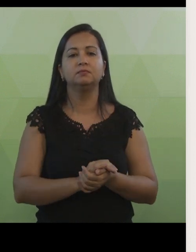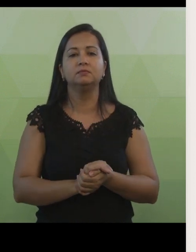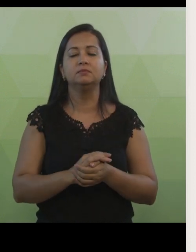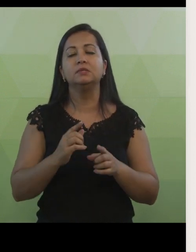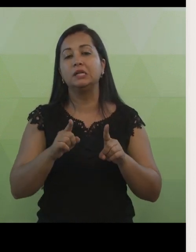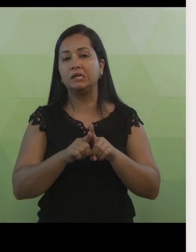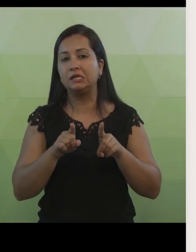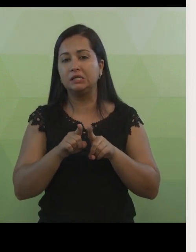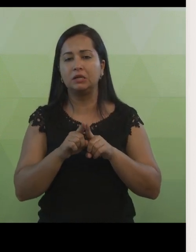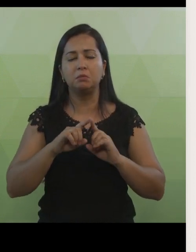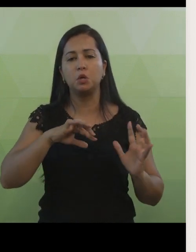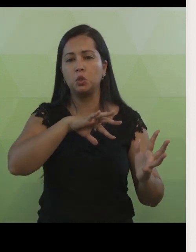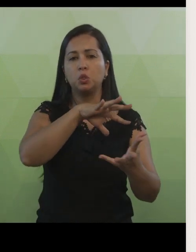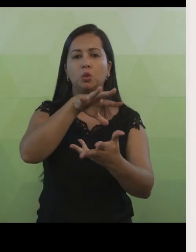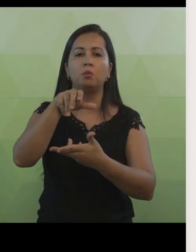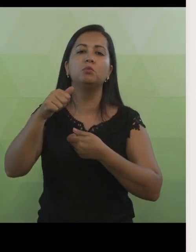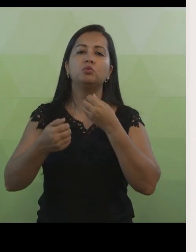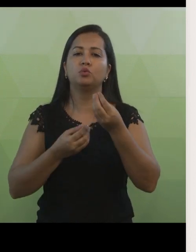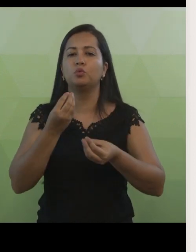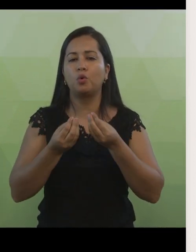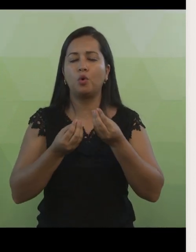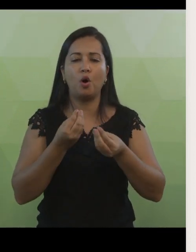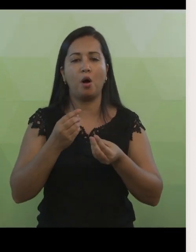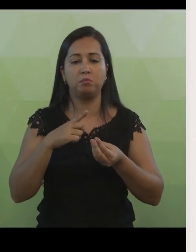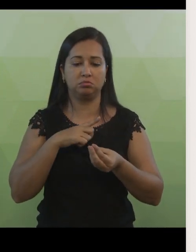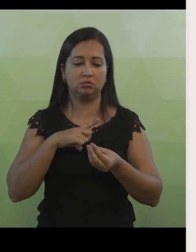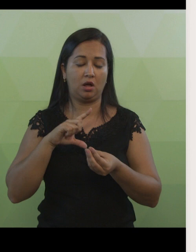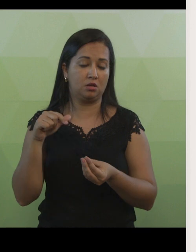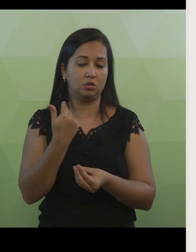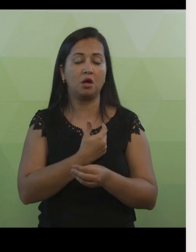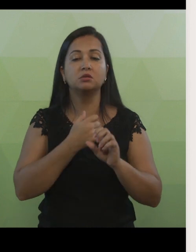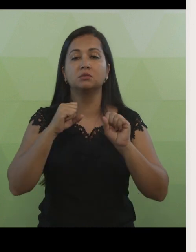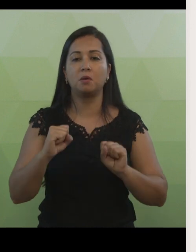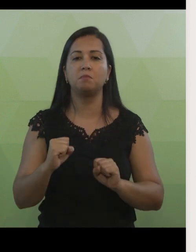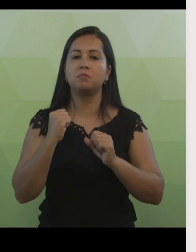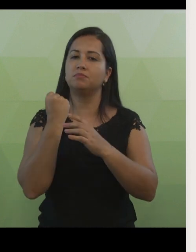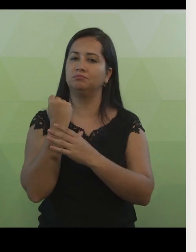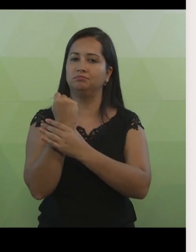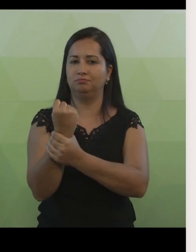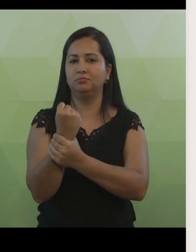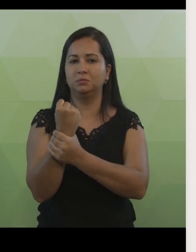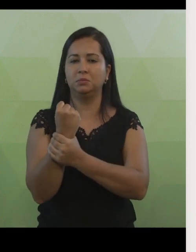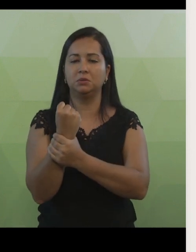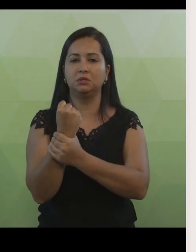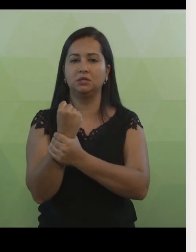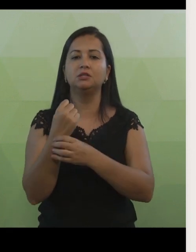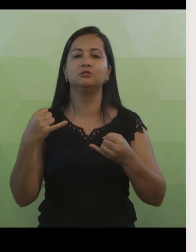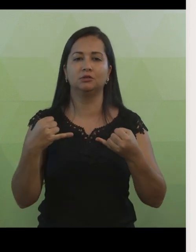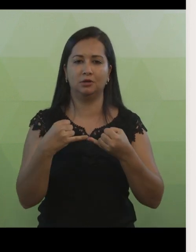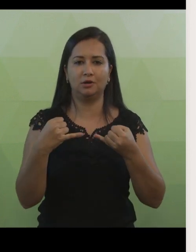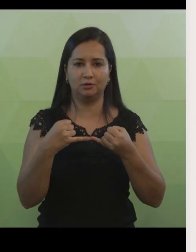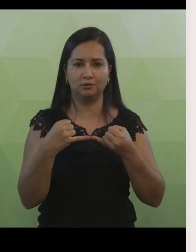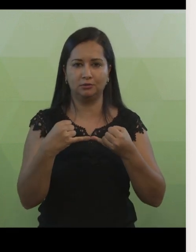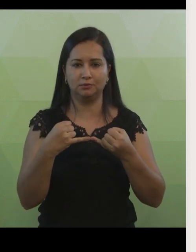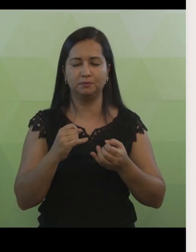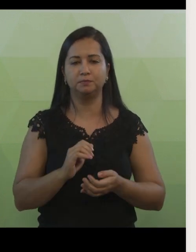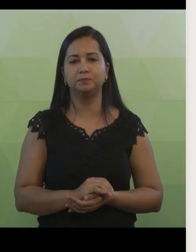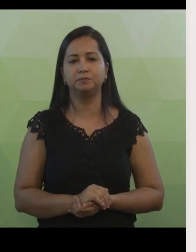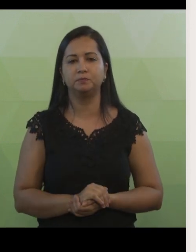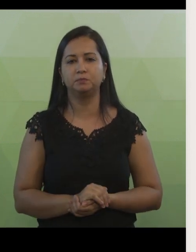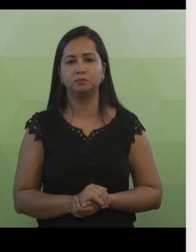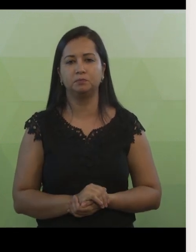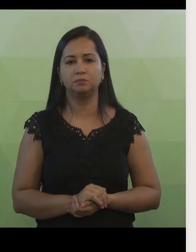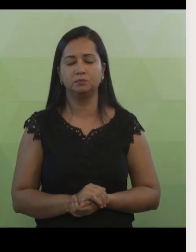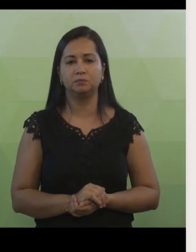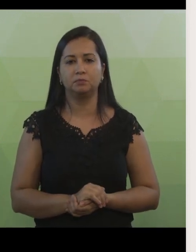digitais emitidos pelas certificadoras espalhadas pelo mundo todo. E como podemos proteger as redes de formas diferentes, dependendo da localização